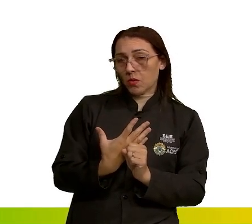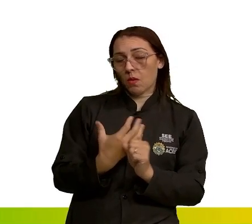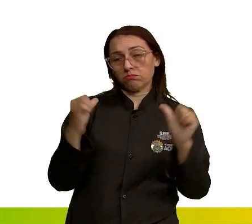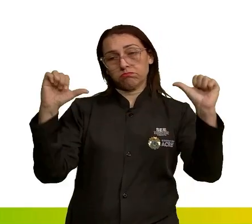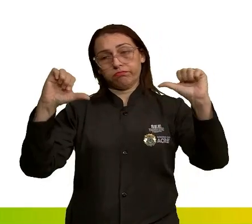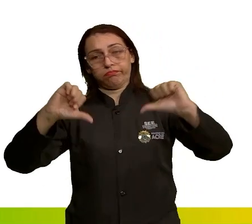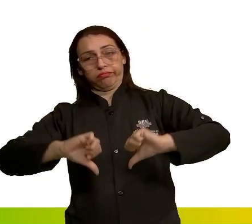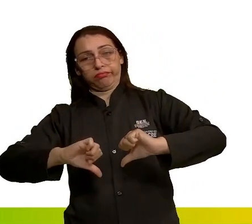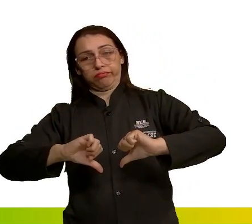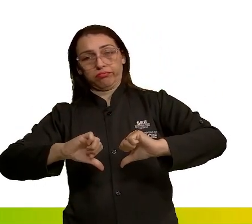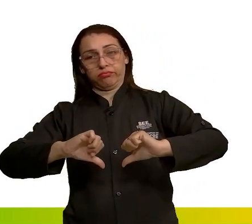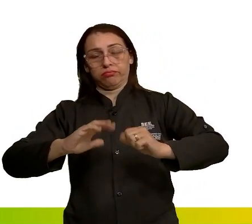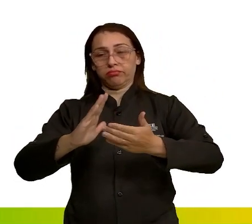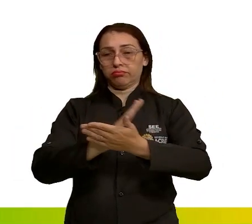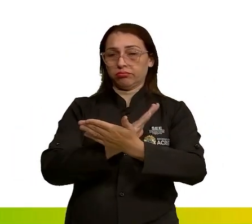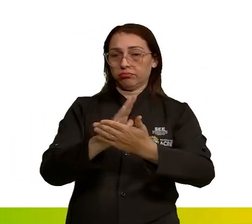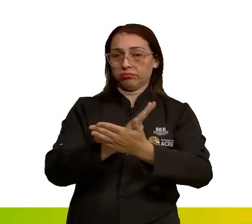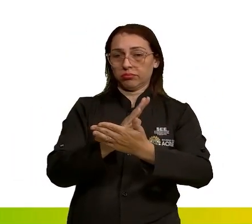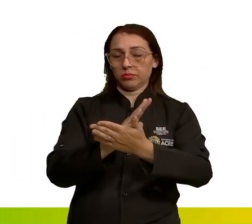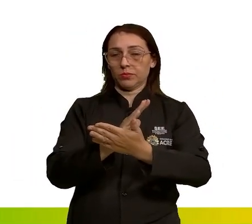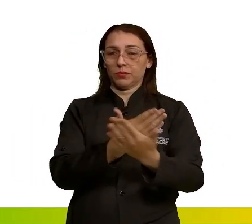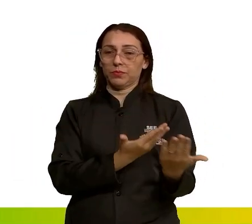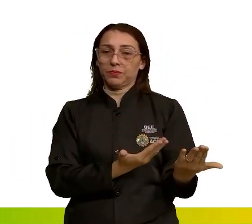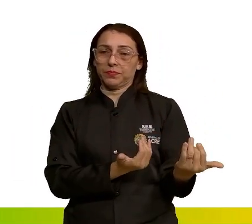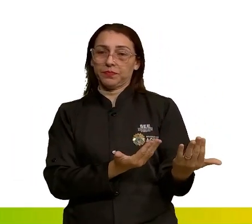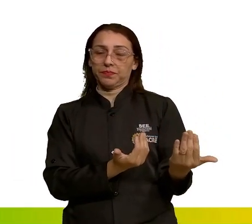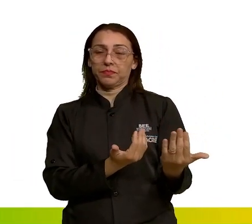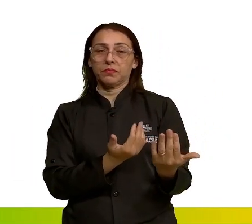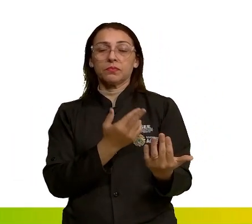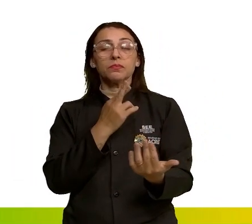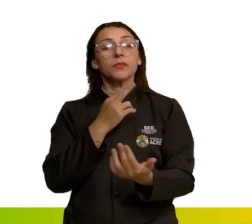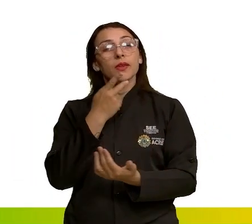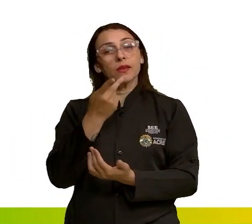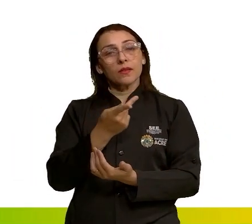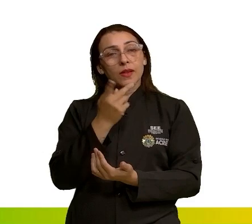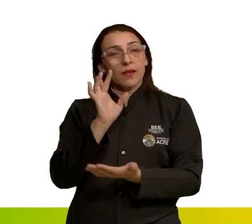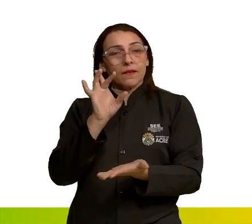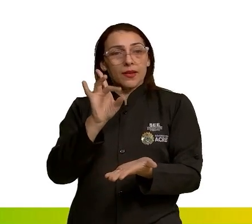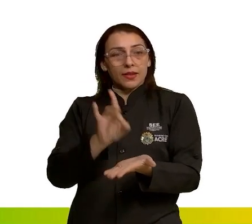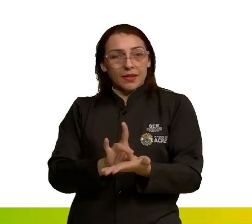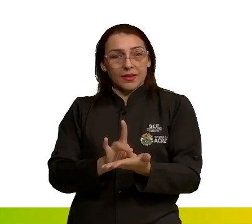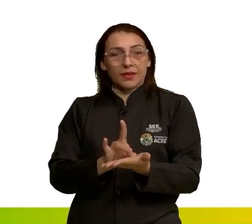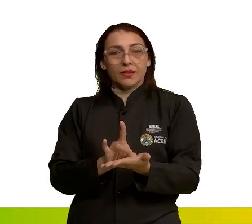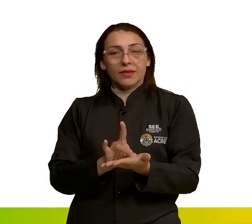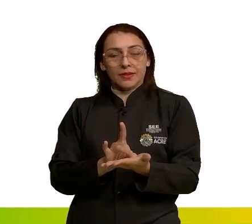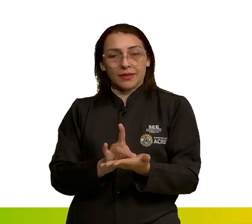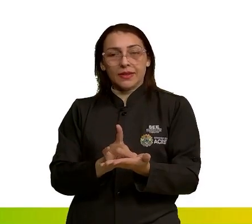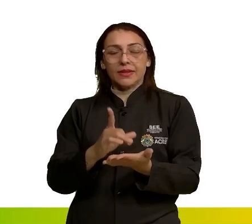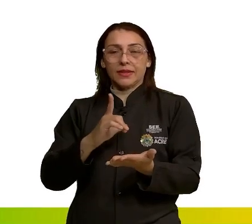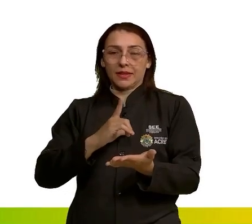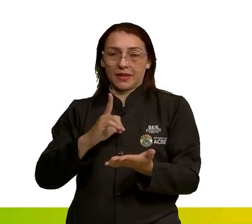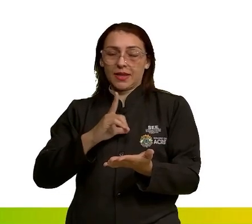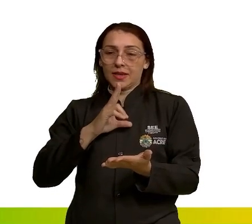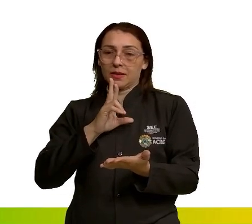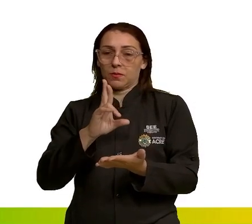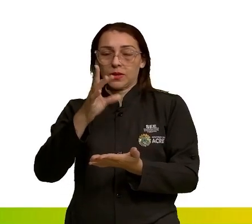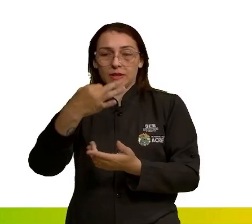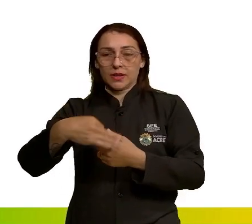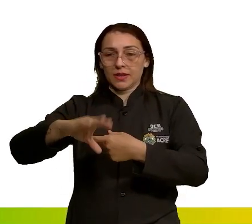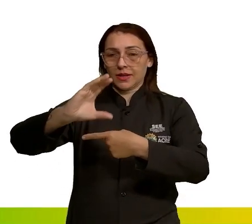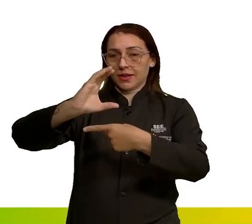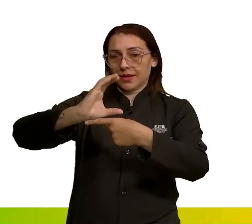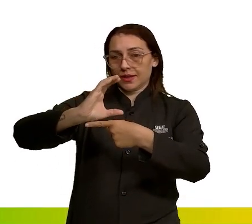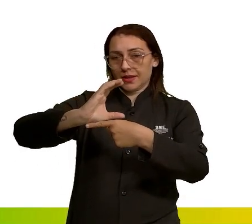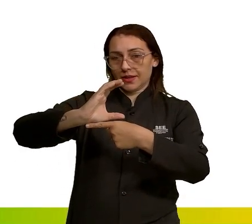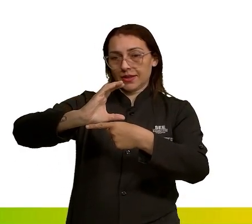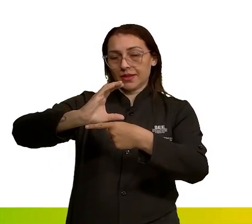considerado como algo negativo. Então, para falar a verdade, nós temos como